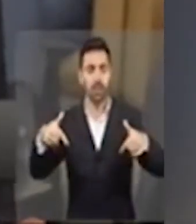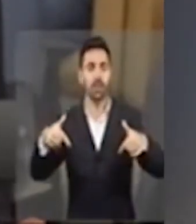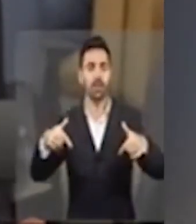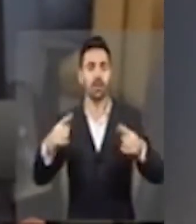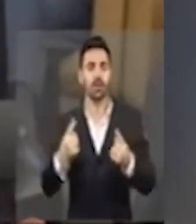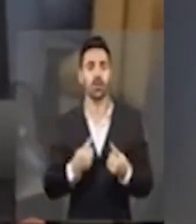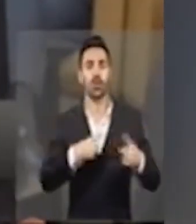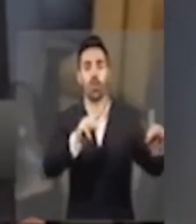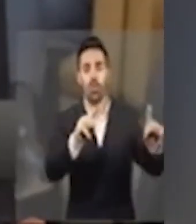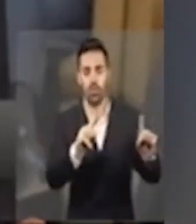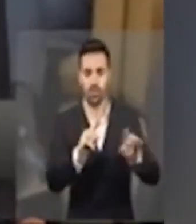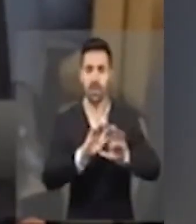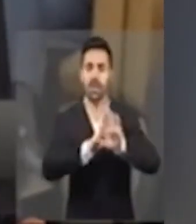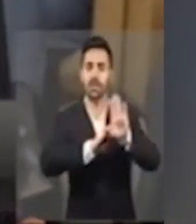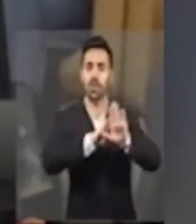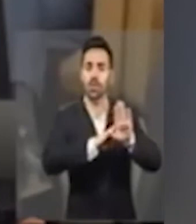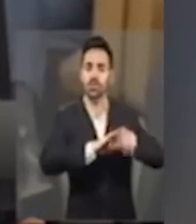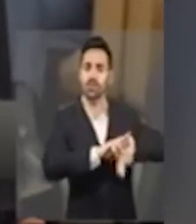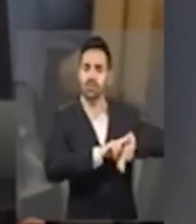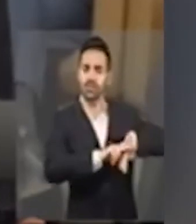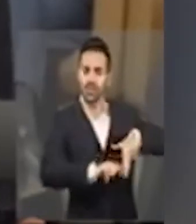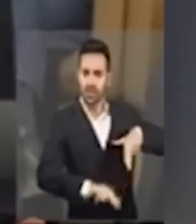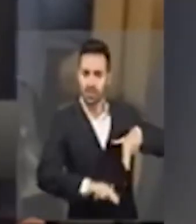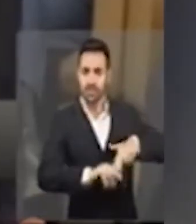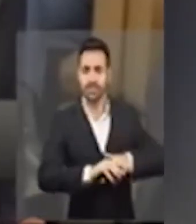reputou ideologia de gênero